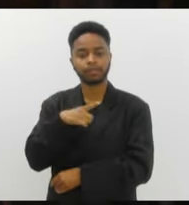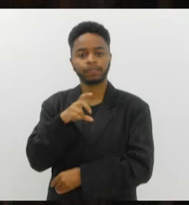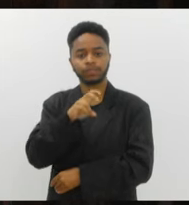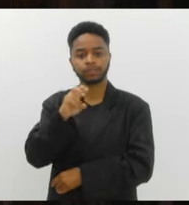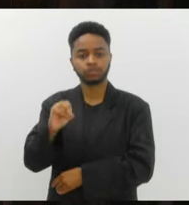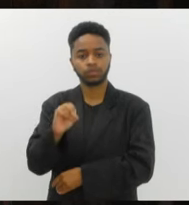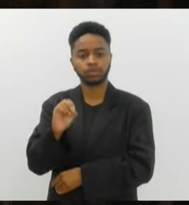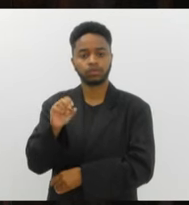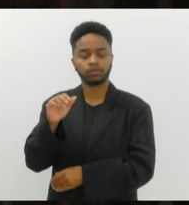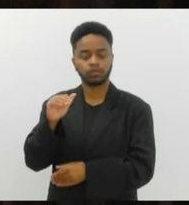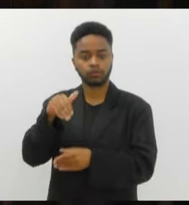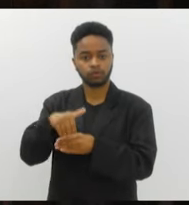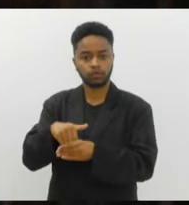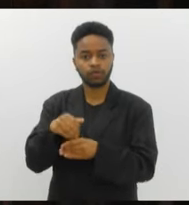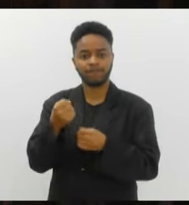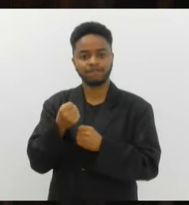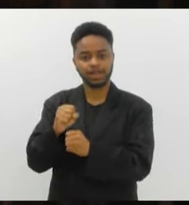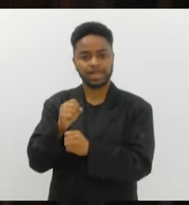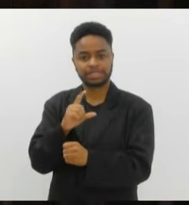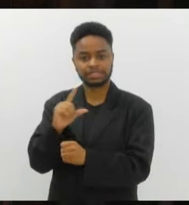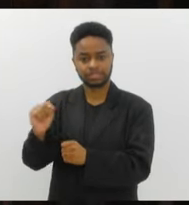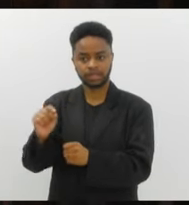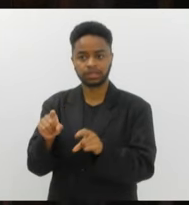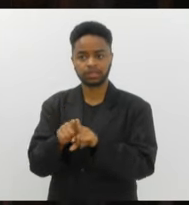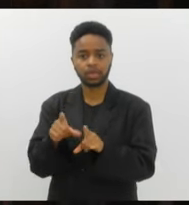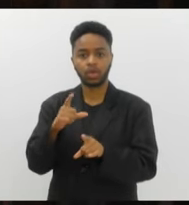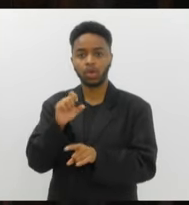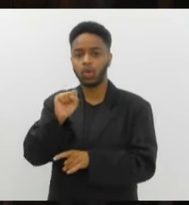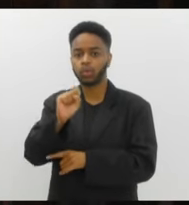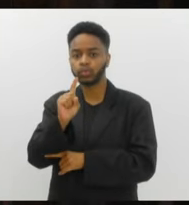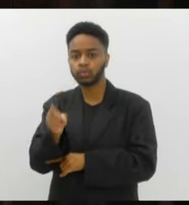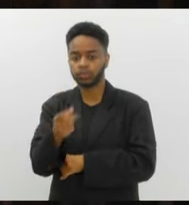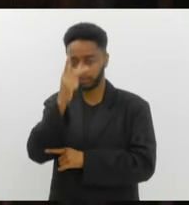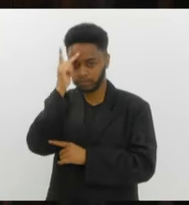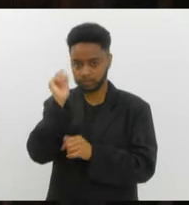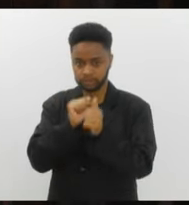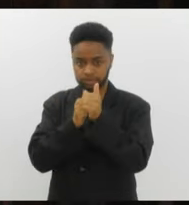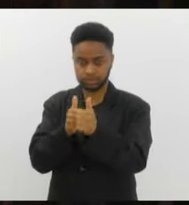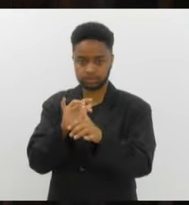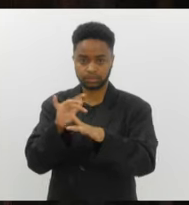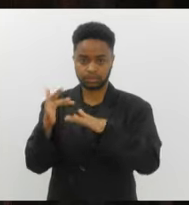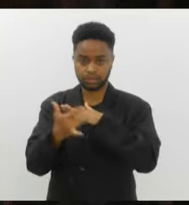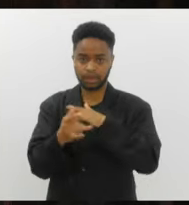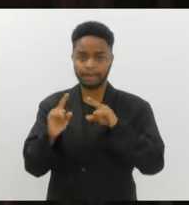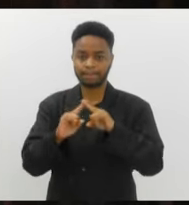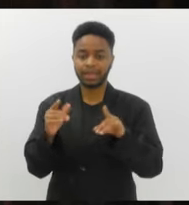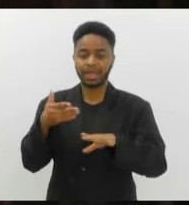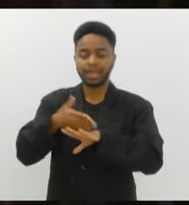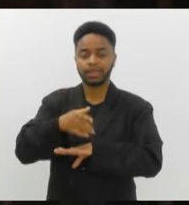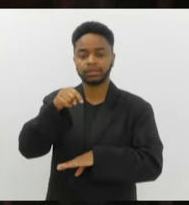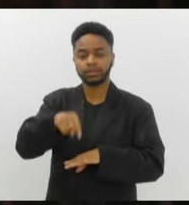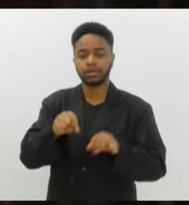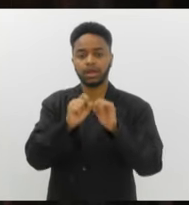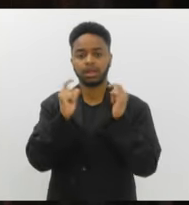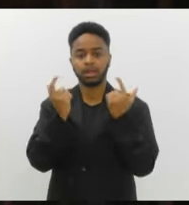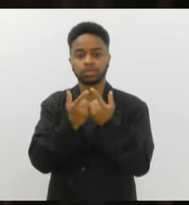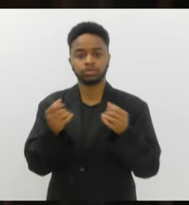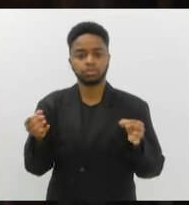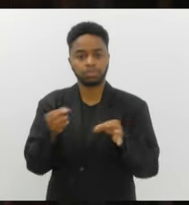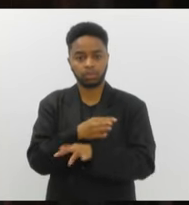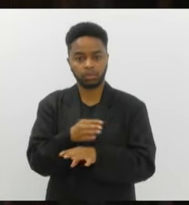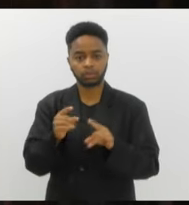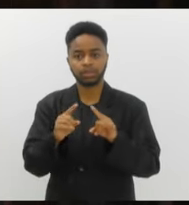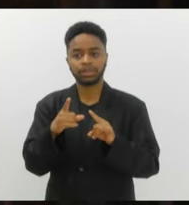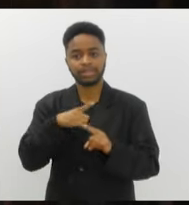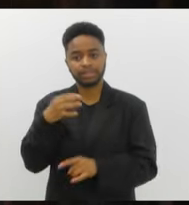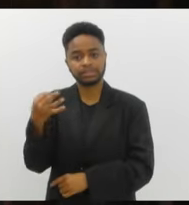50 votos em Varriçai, é o Bruno que só tem 8 mil seguidores nas redes sociais. Mas é um Bruno que entra para essa casa pronto e com a certeza